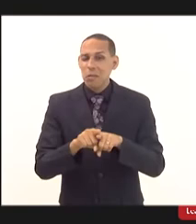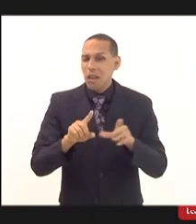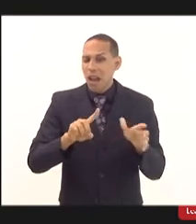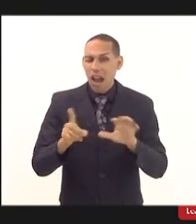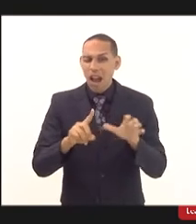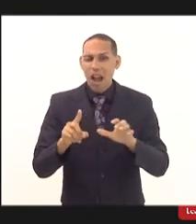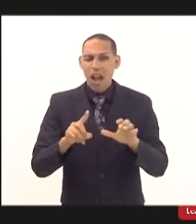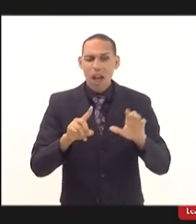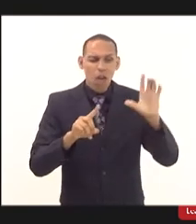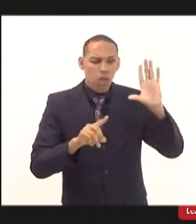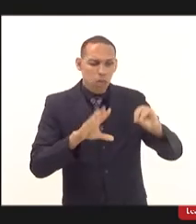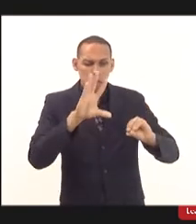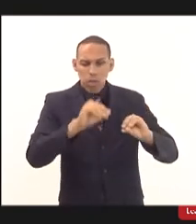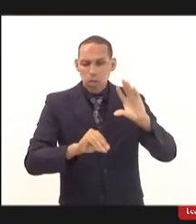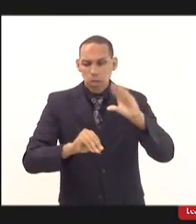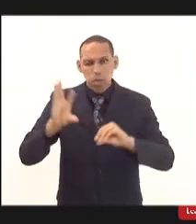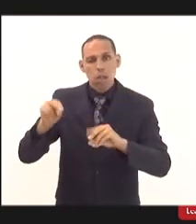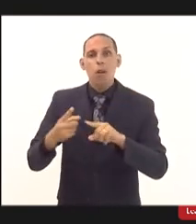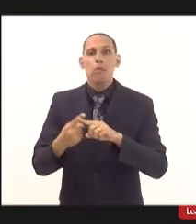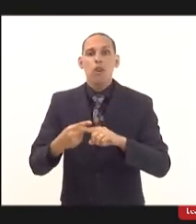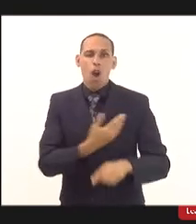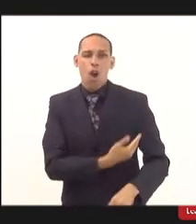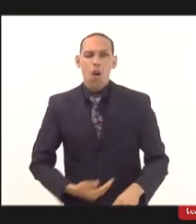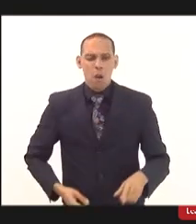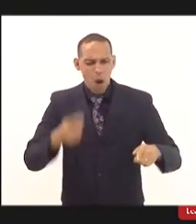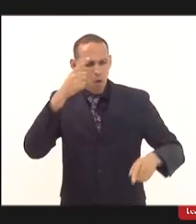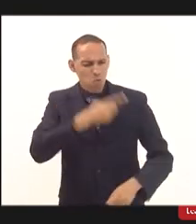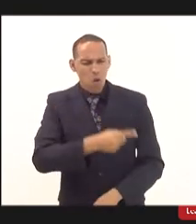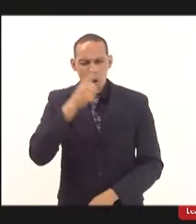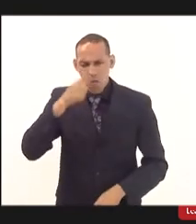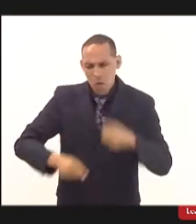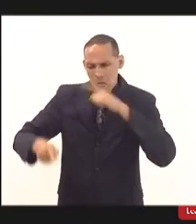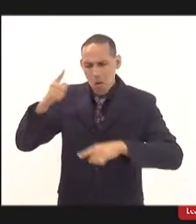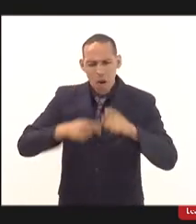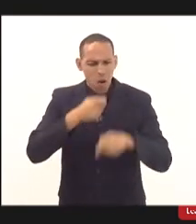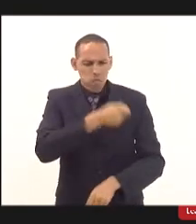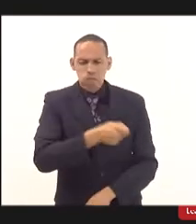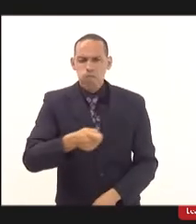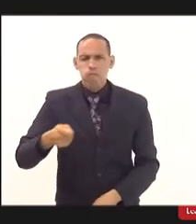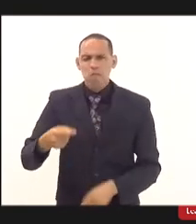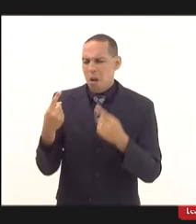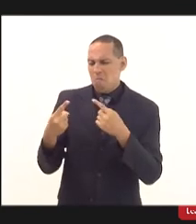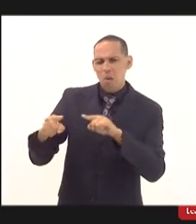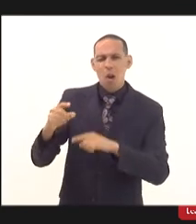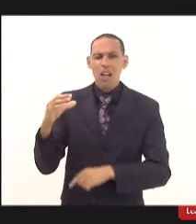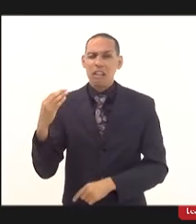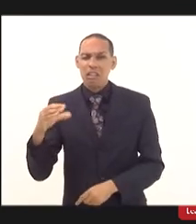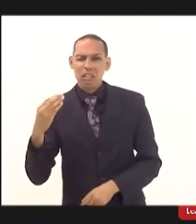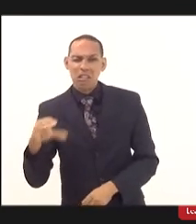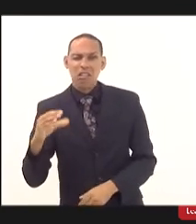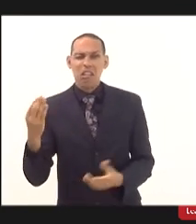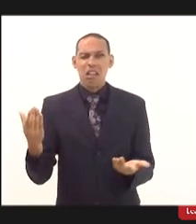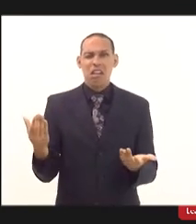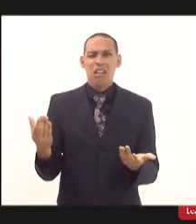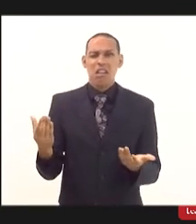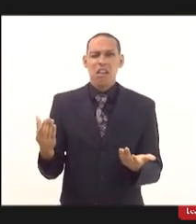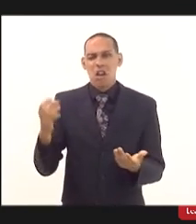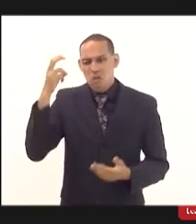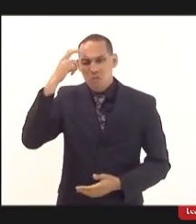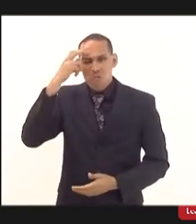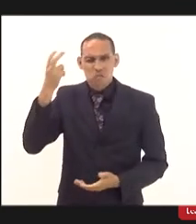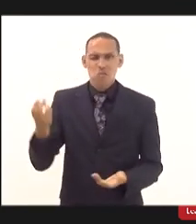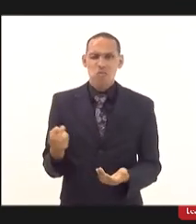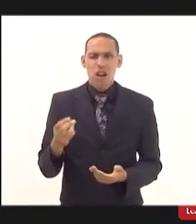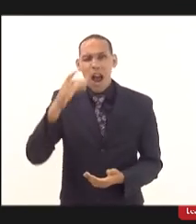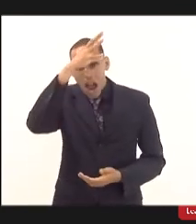sendo asfixiada por um governo totalitário tem inimigo da cultura da Ciência da Amazônia eu